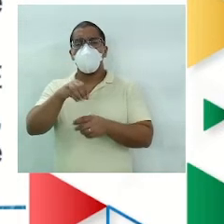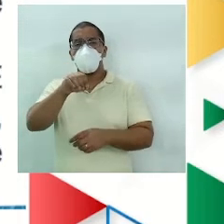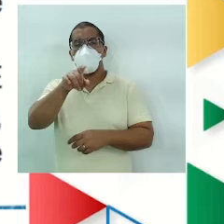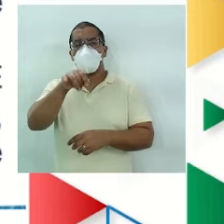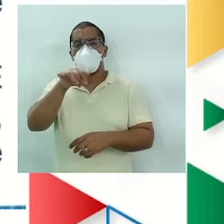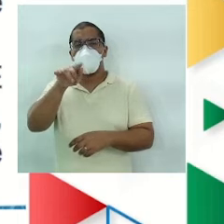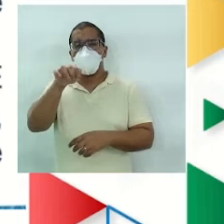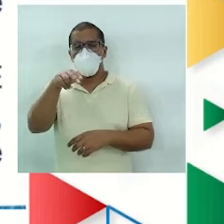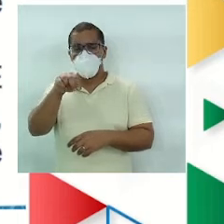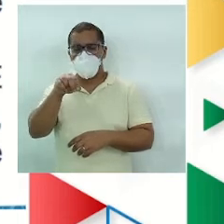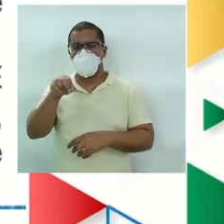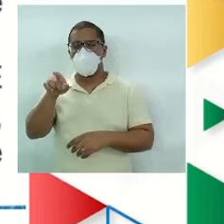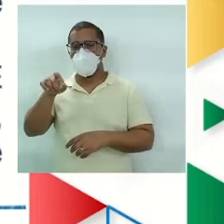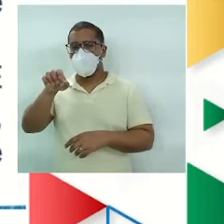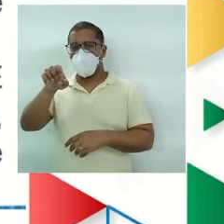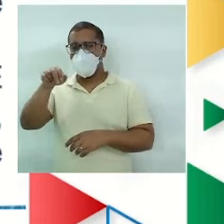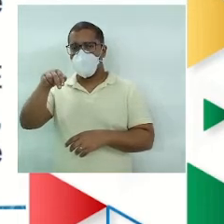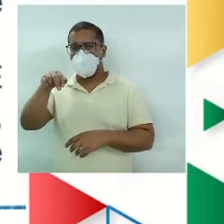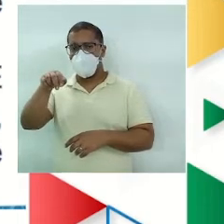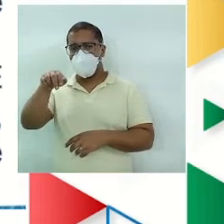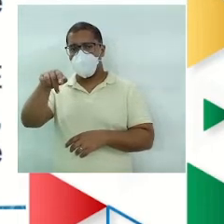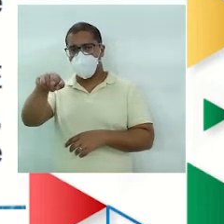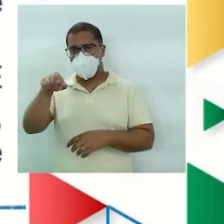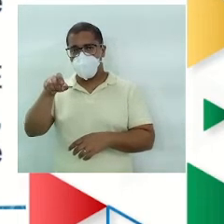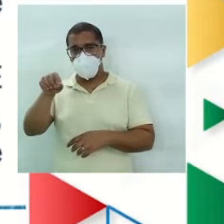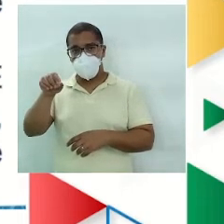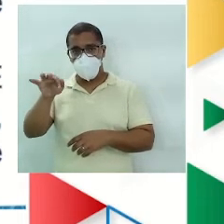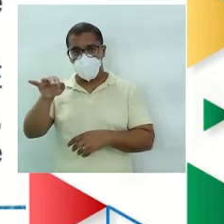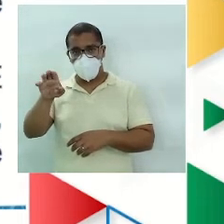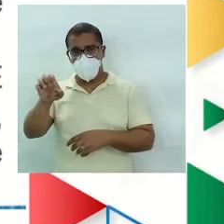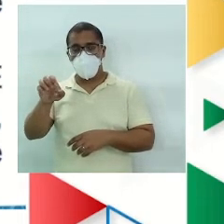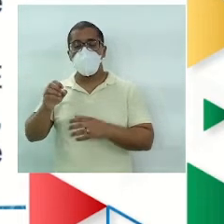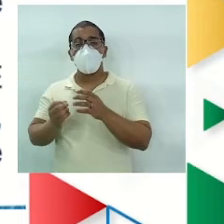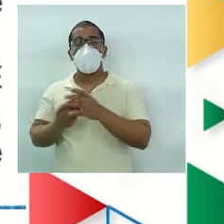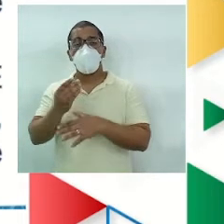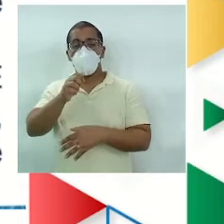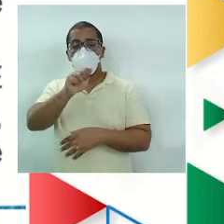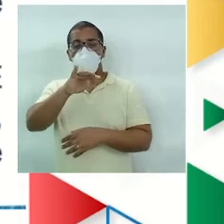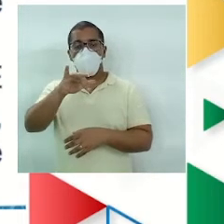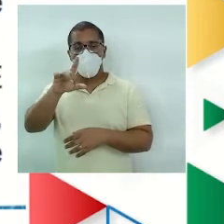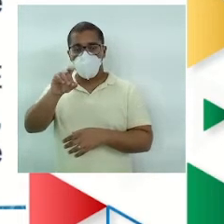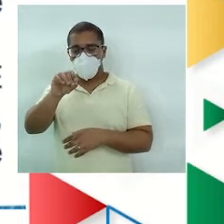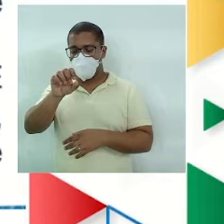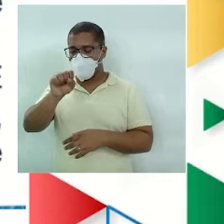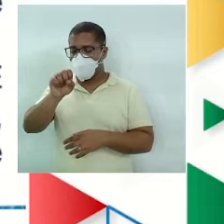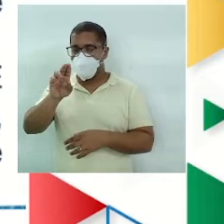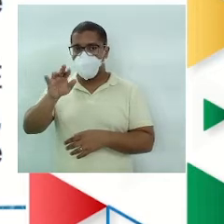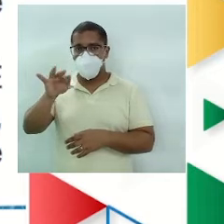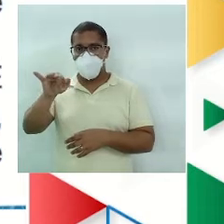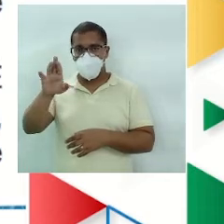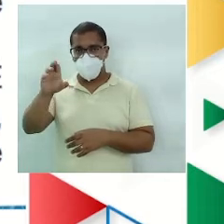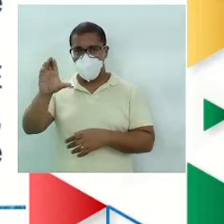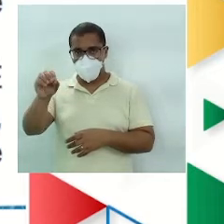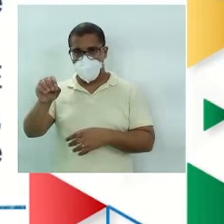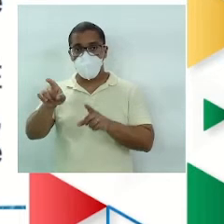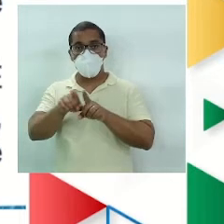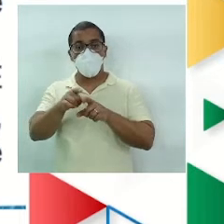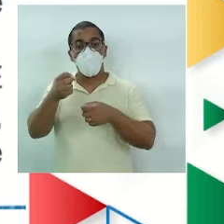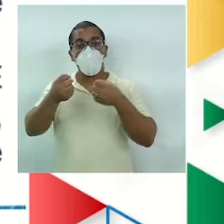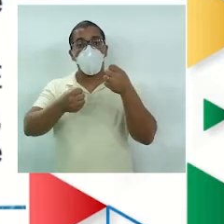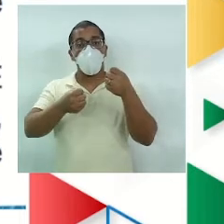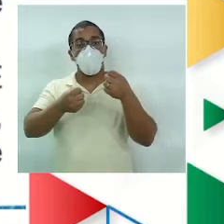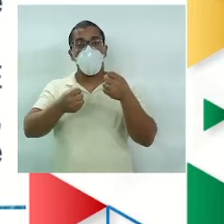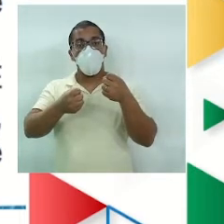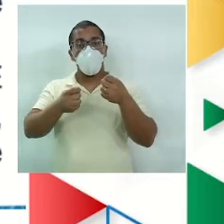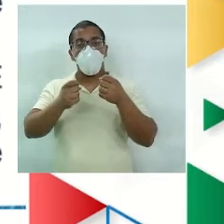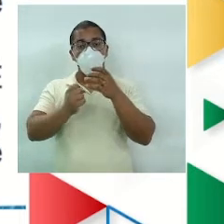enxofre. É usado na indústria, principalmente na produção de ácido sulfúrico e também é expelido pelos veículos, melhor,